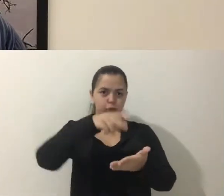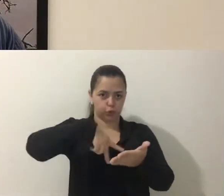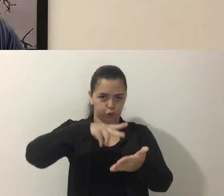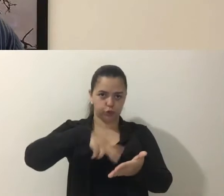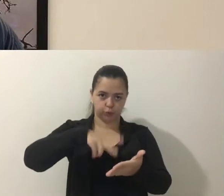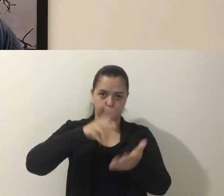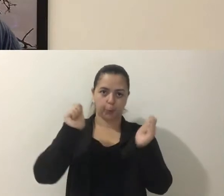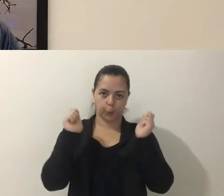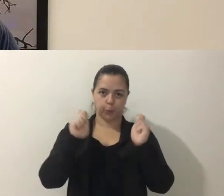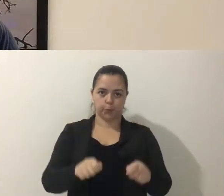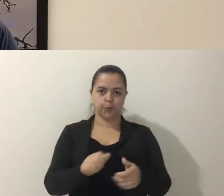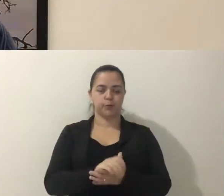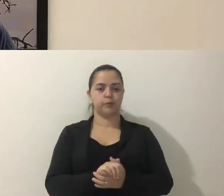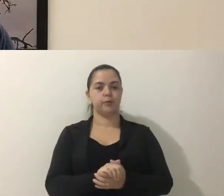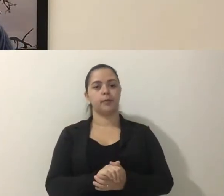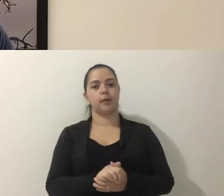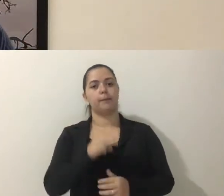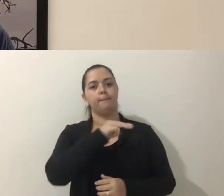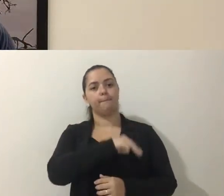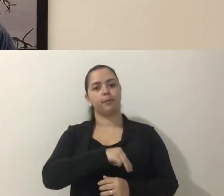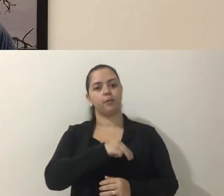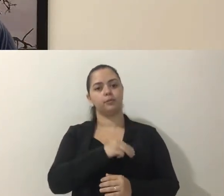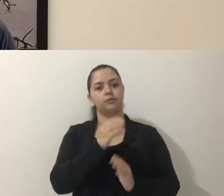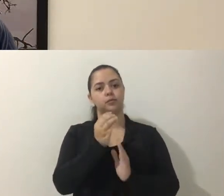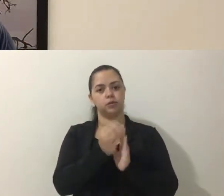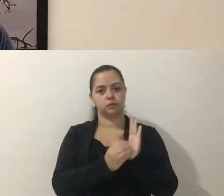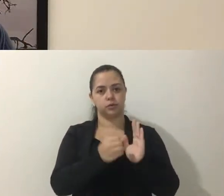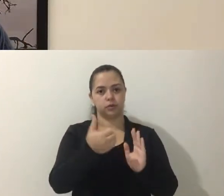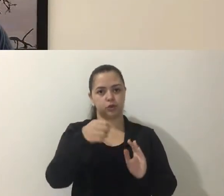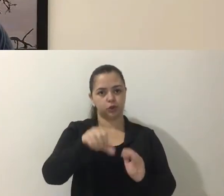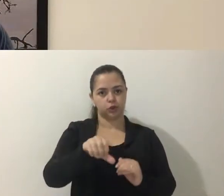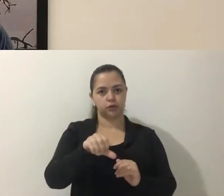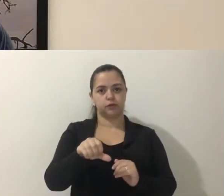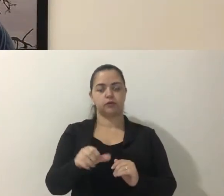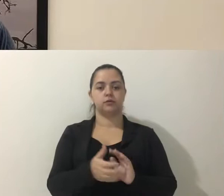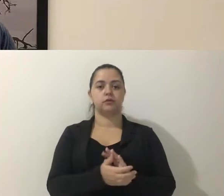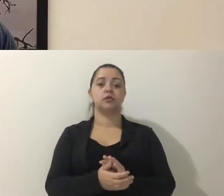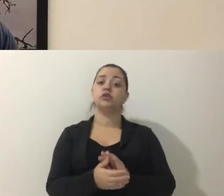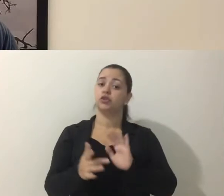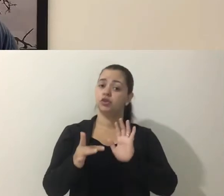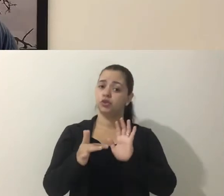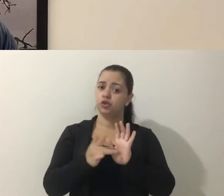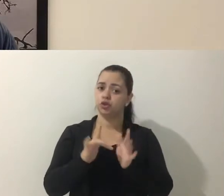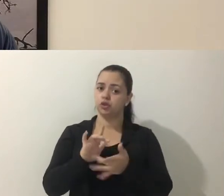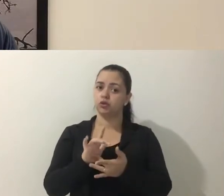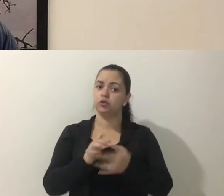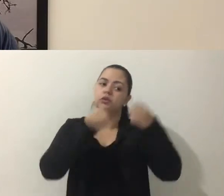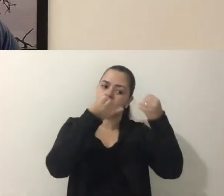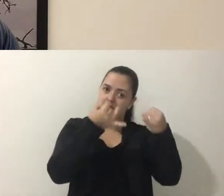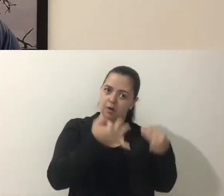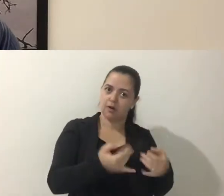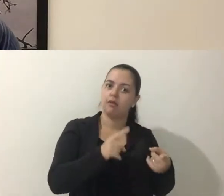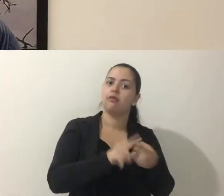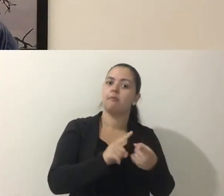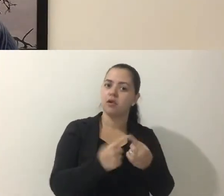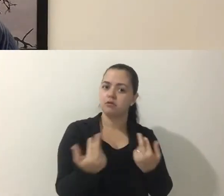acompanhe comigo, tá? Mateus 19, em que Jesus também trata sobre o mesmo